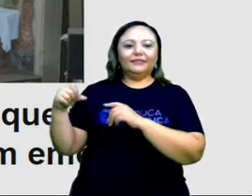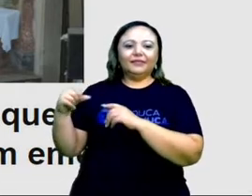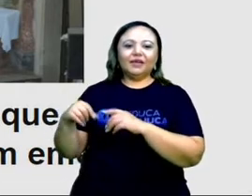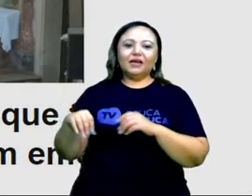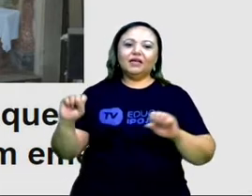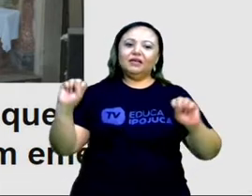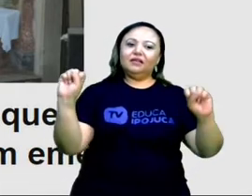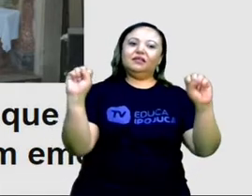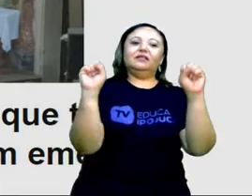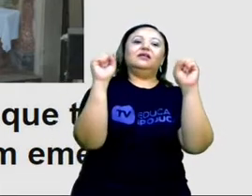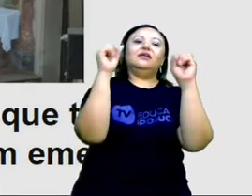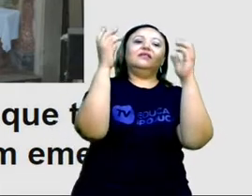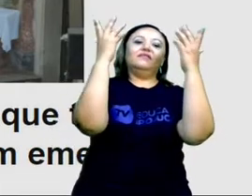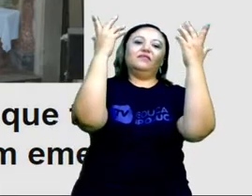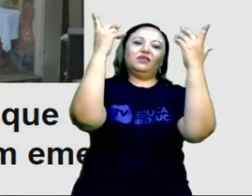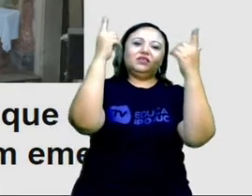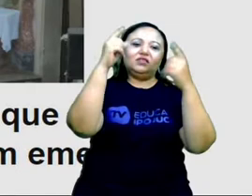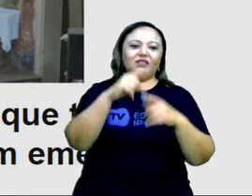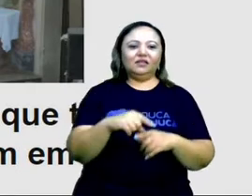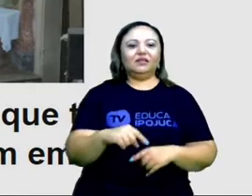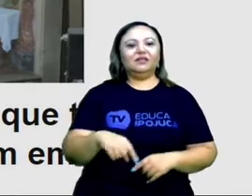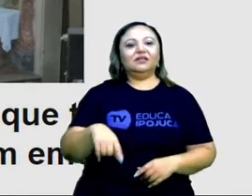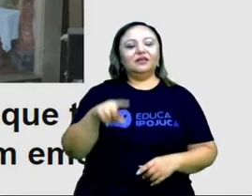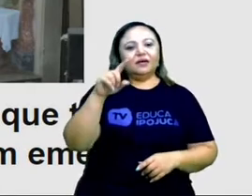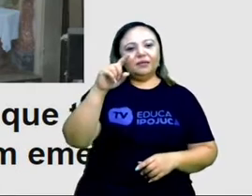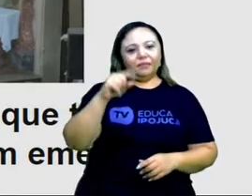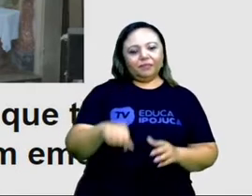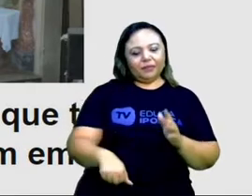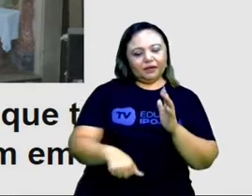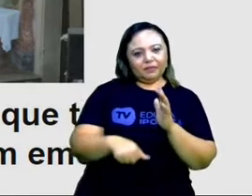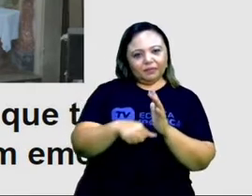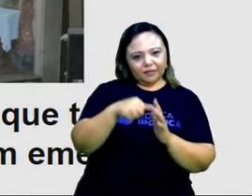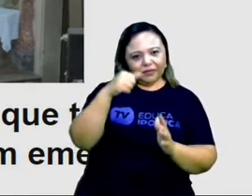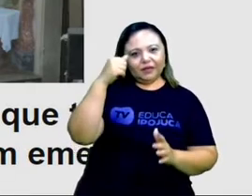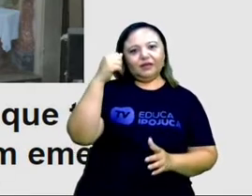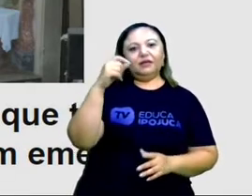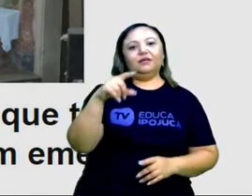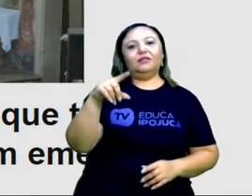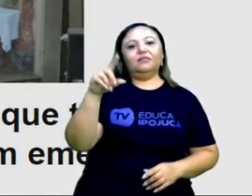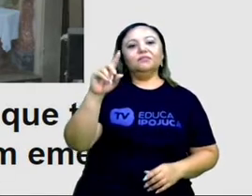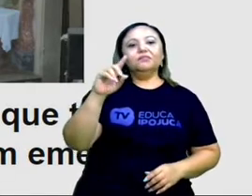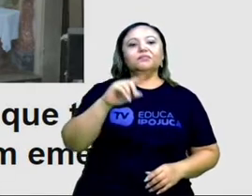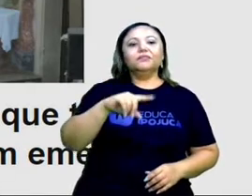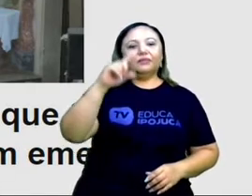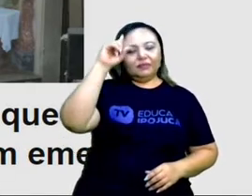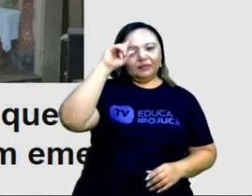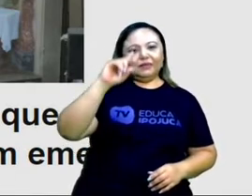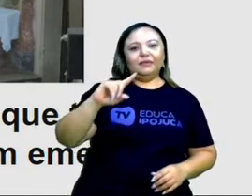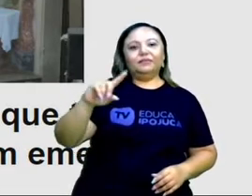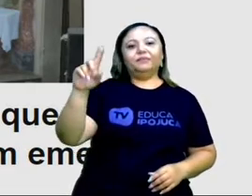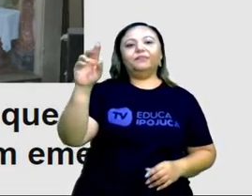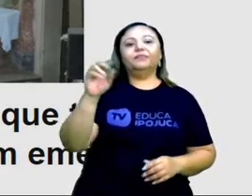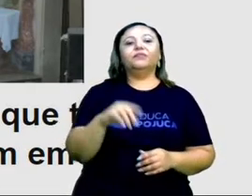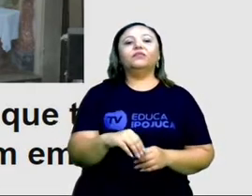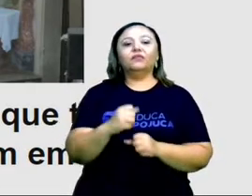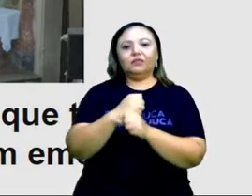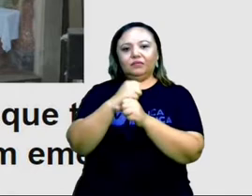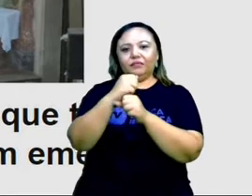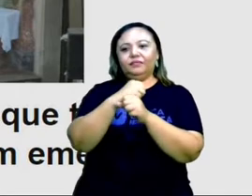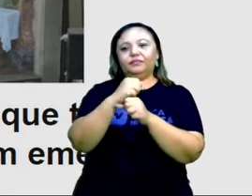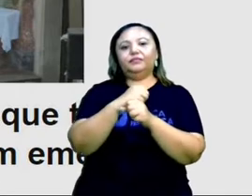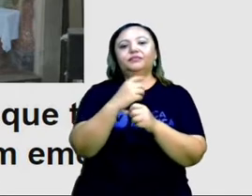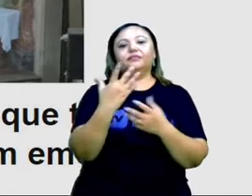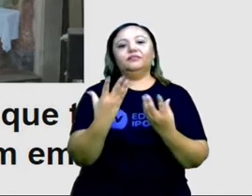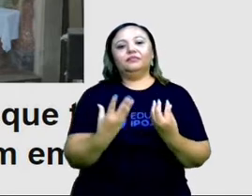fazemos a festa sempre no primeiro ano do ano. E são procissões. E